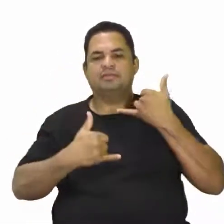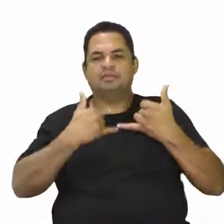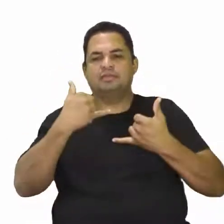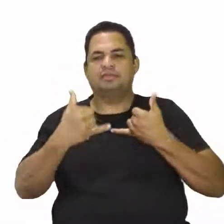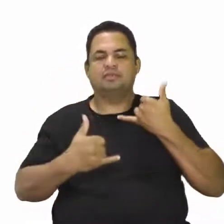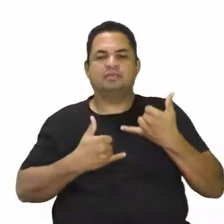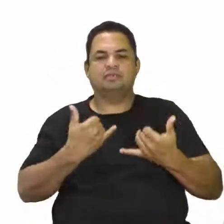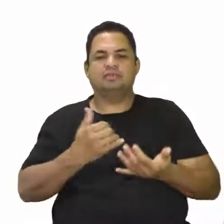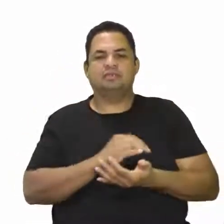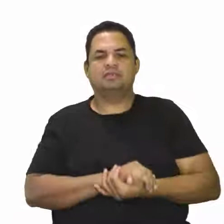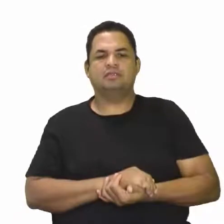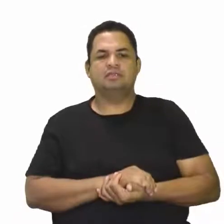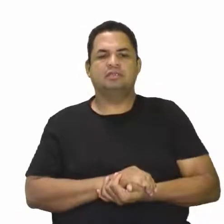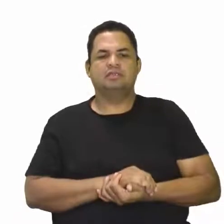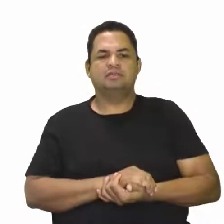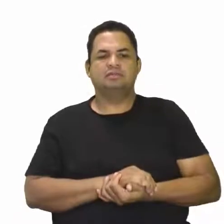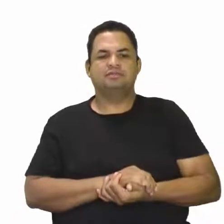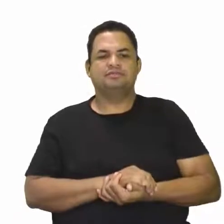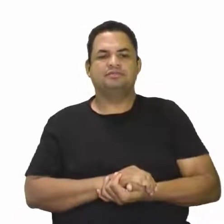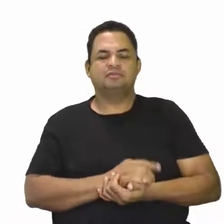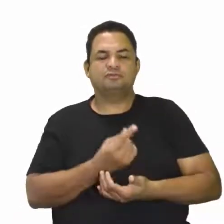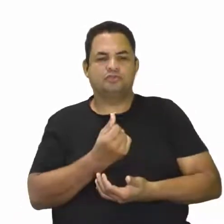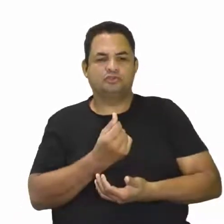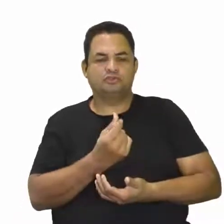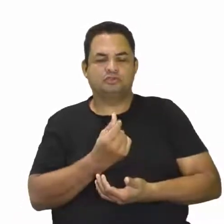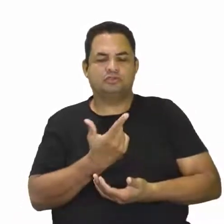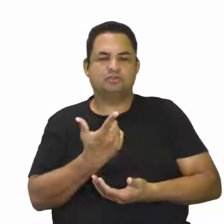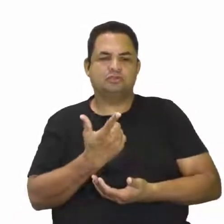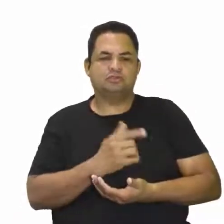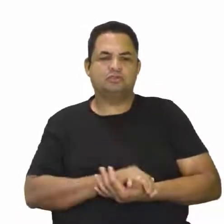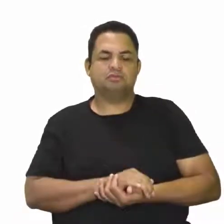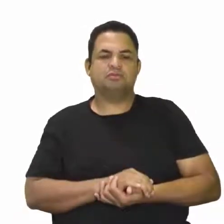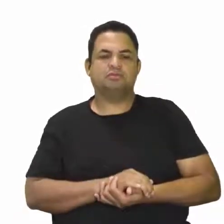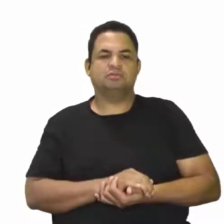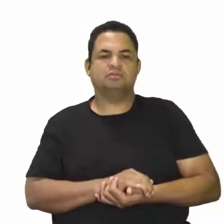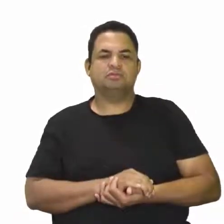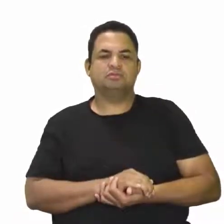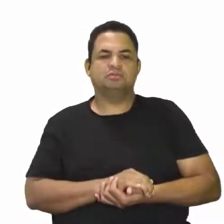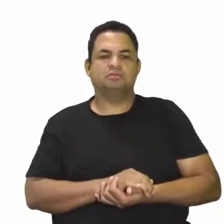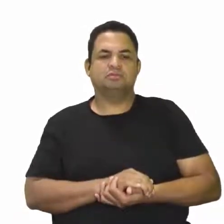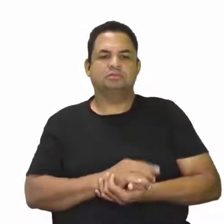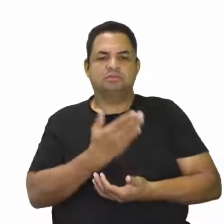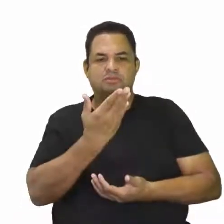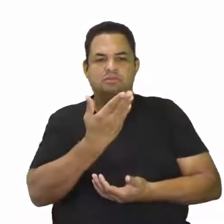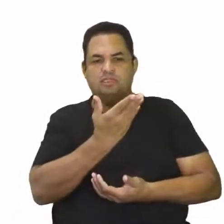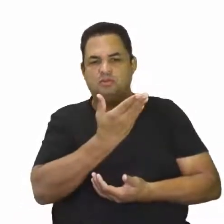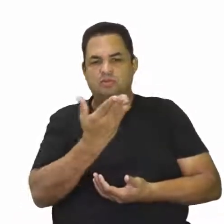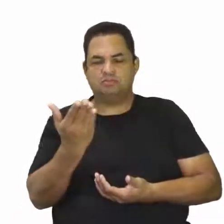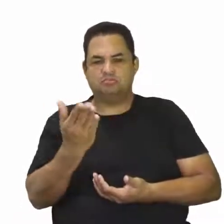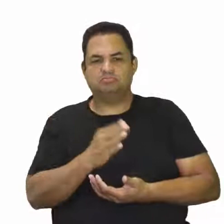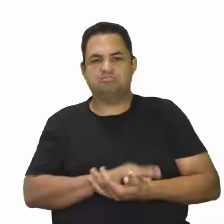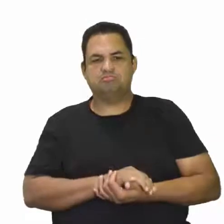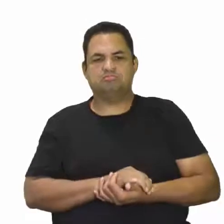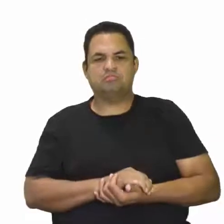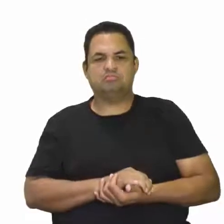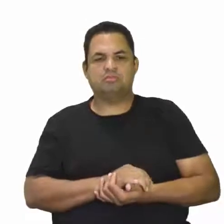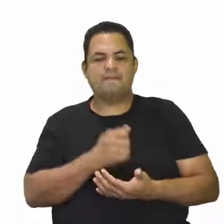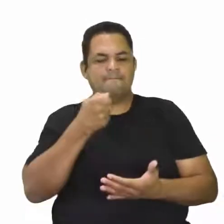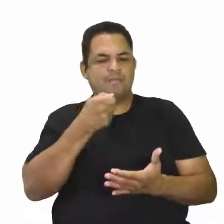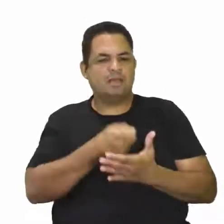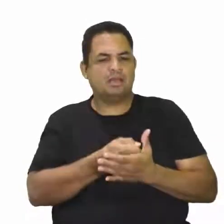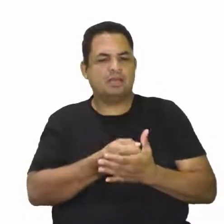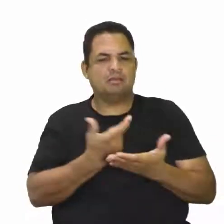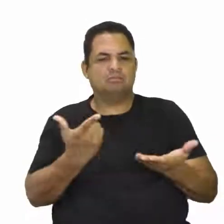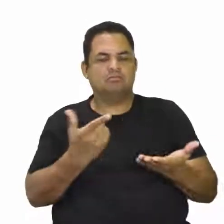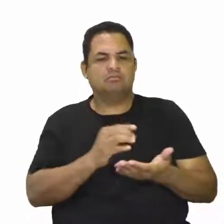brincar. E que dinheiro se chama billete. E pagar alguém